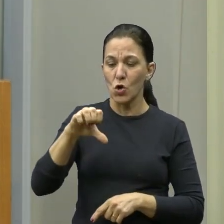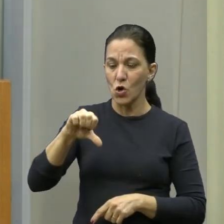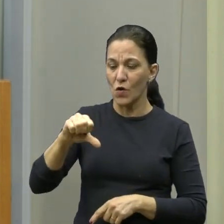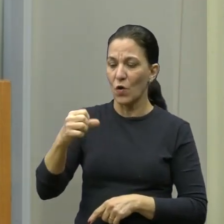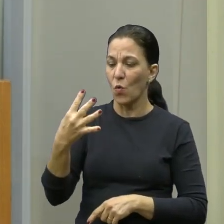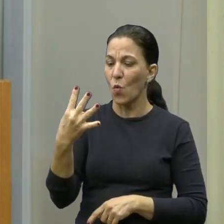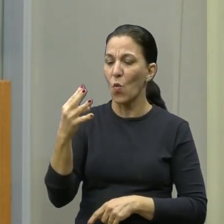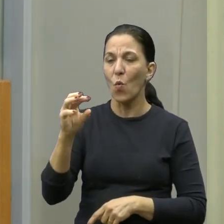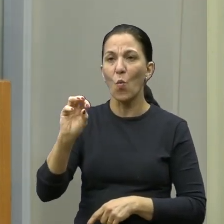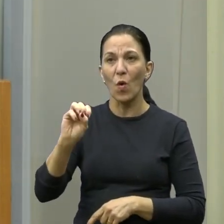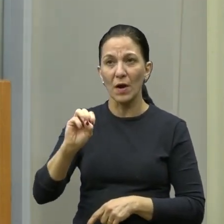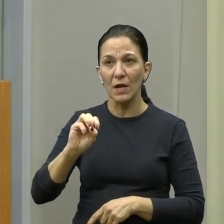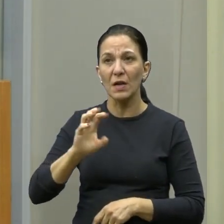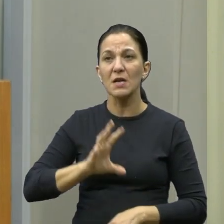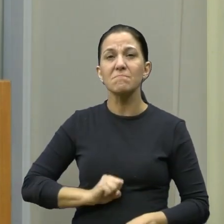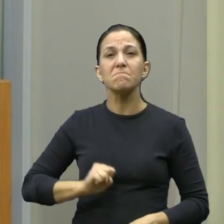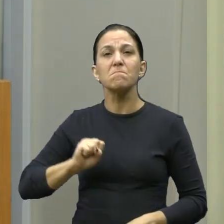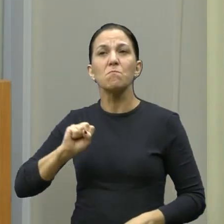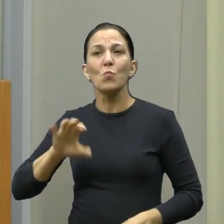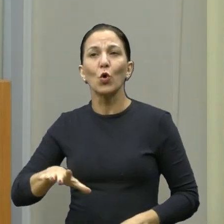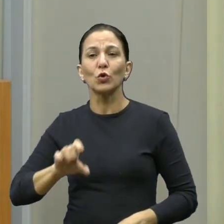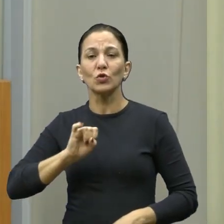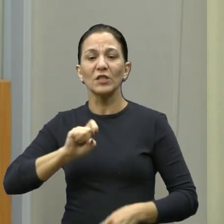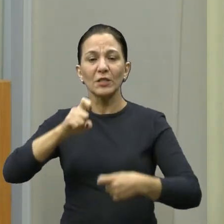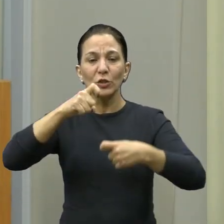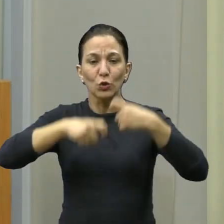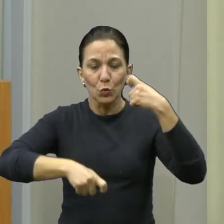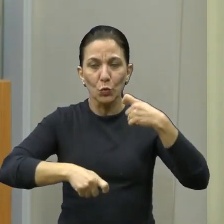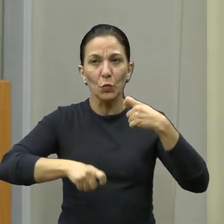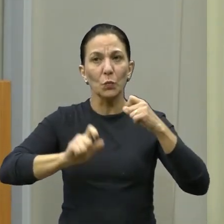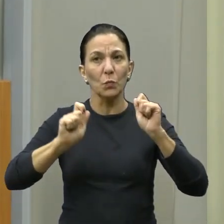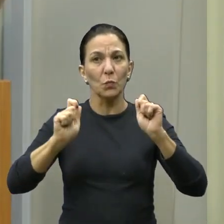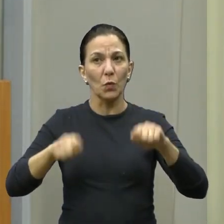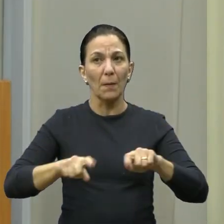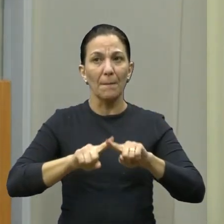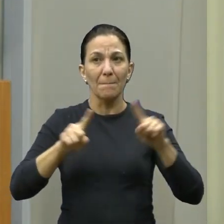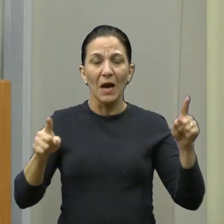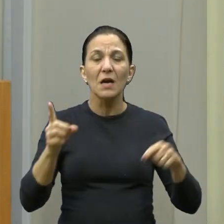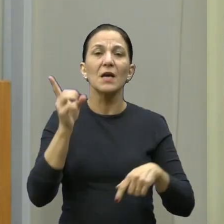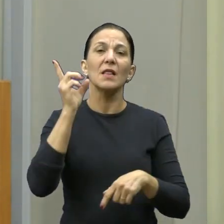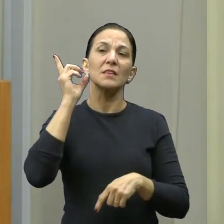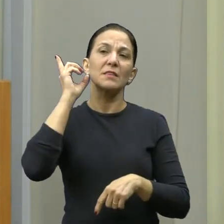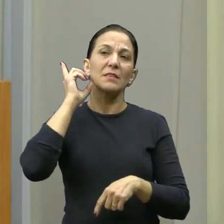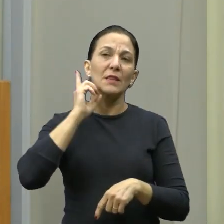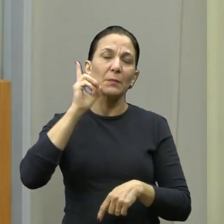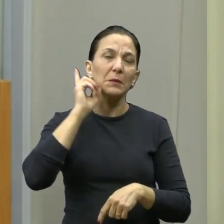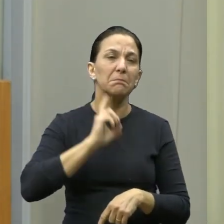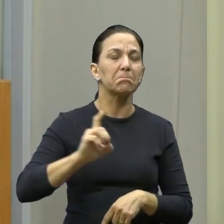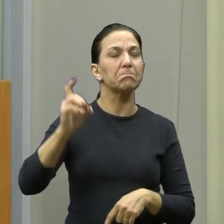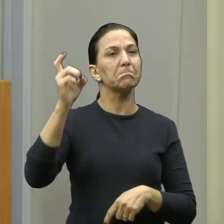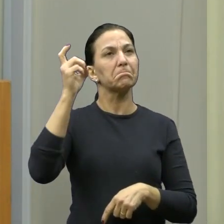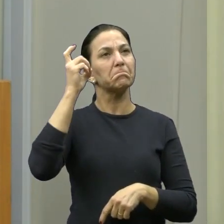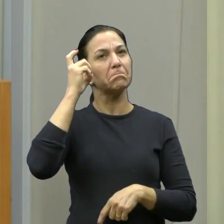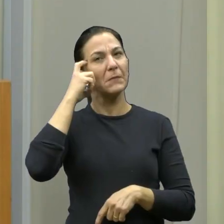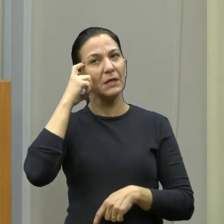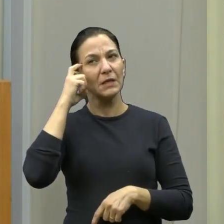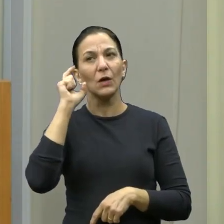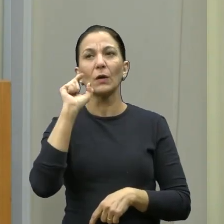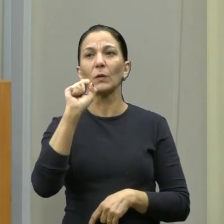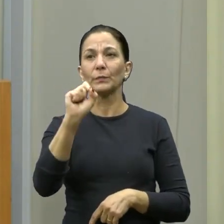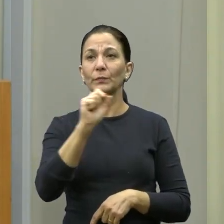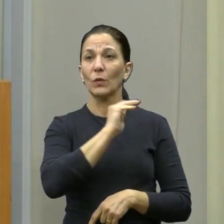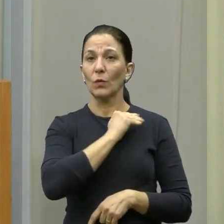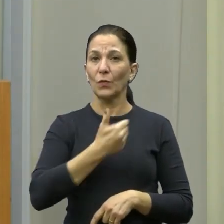1940, o aborto é permitido em caso de estupros. Mas os nobres deputados acham que